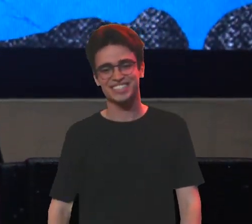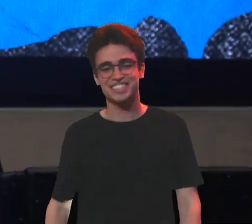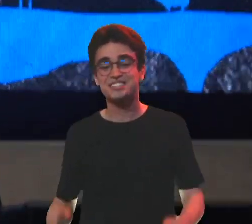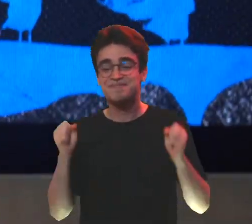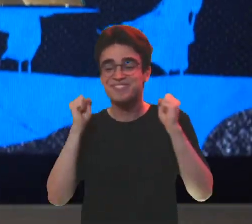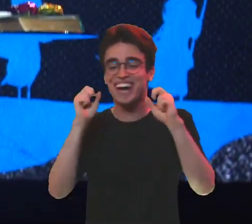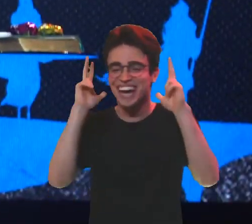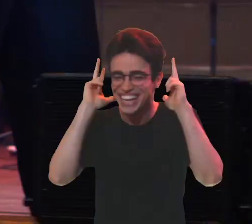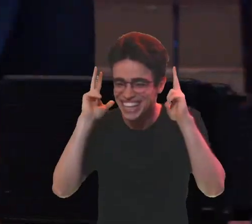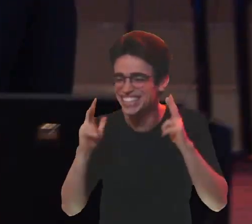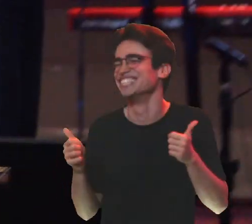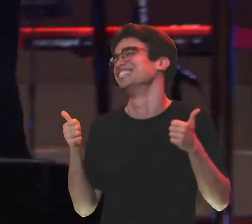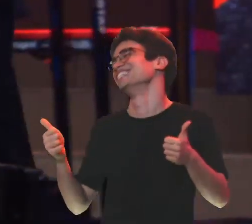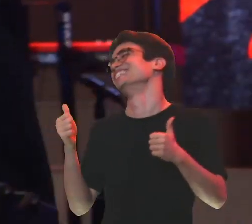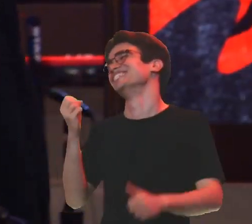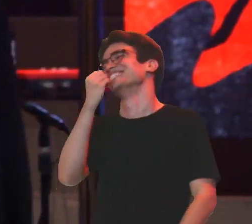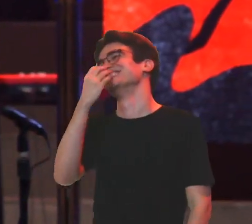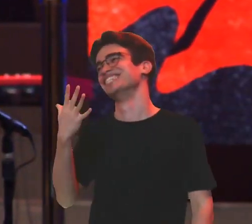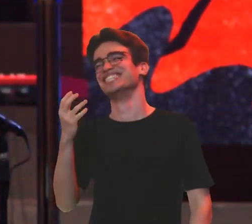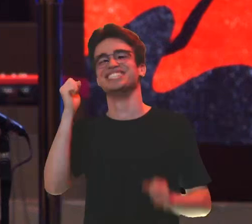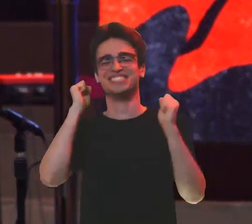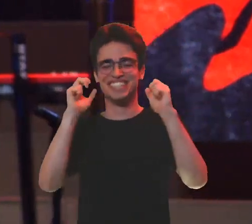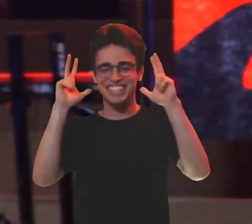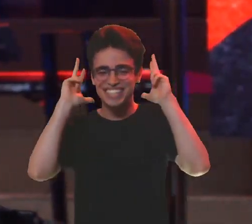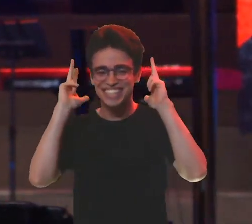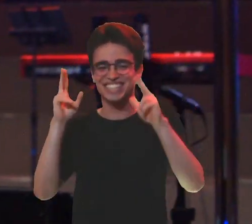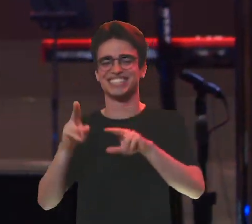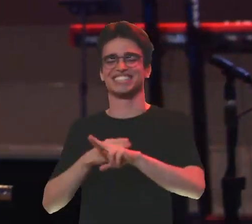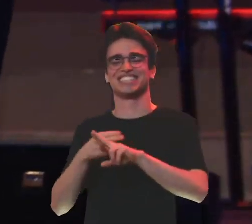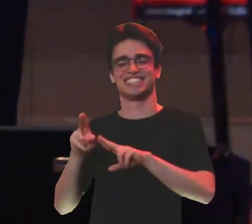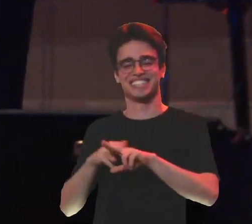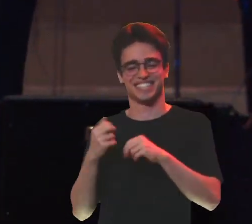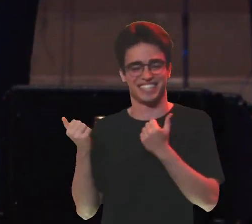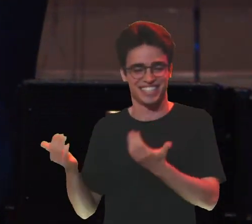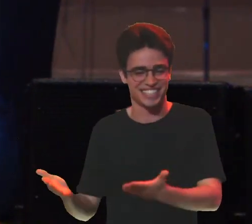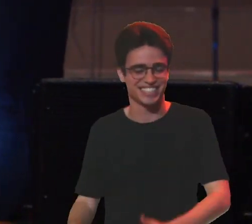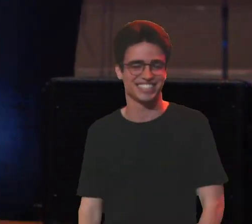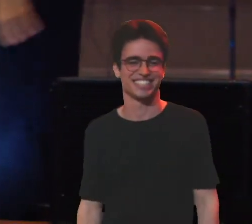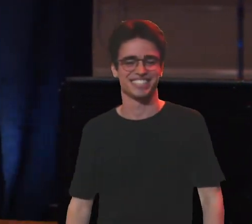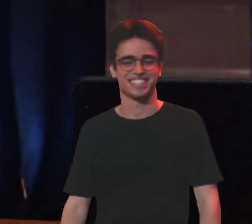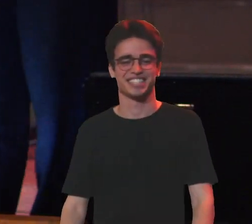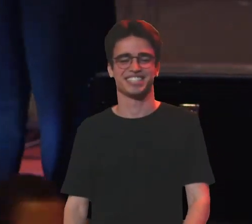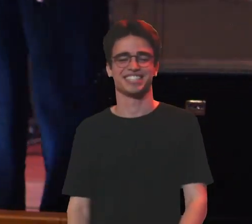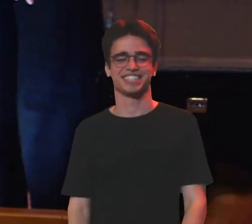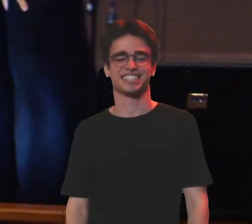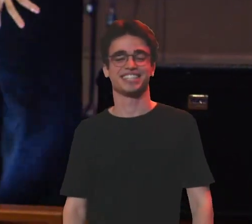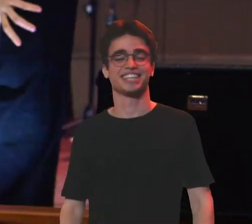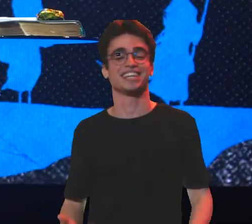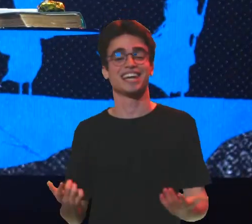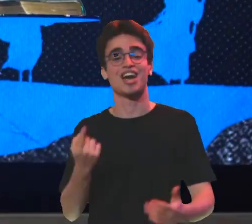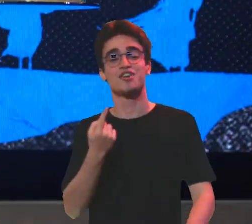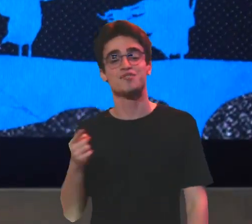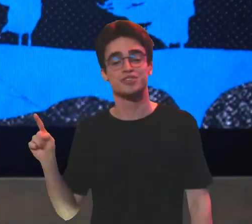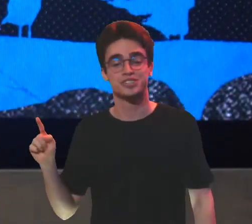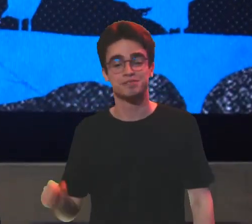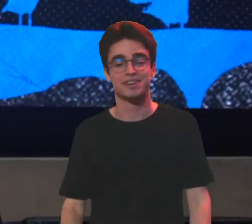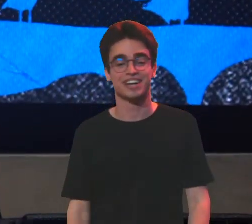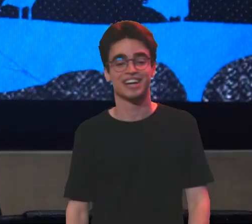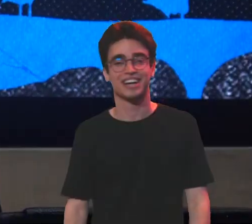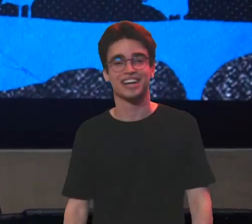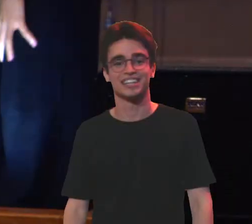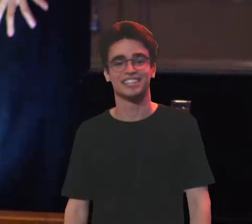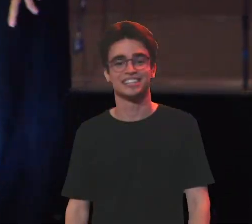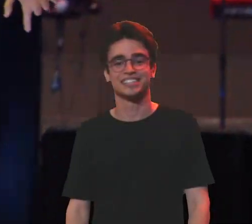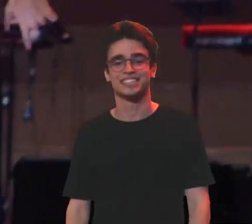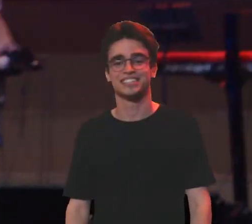Moisés. Muito bem, Moisés. Um chocolate para você. E a última?